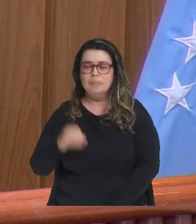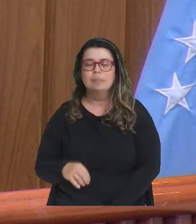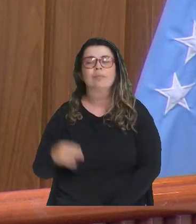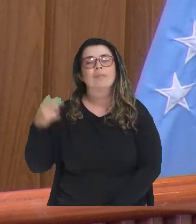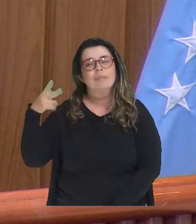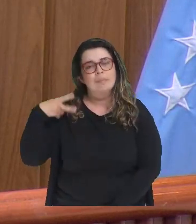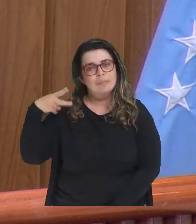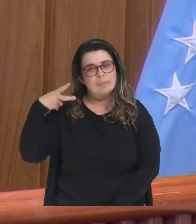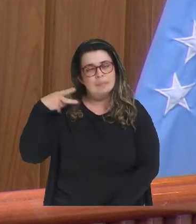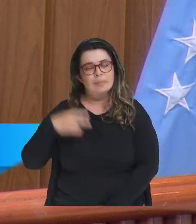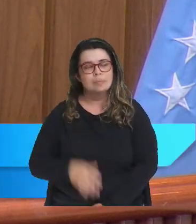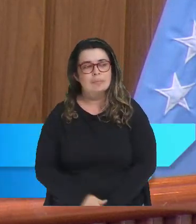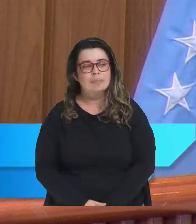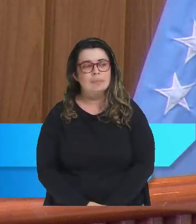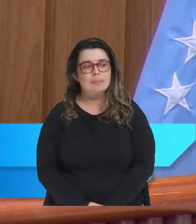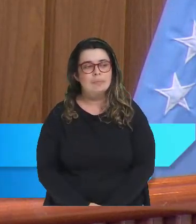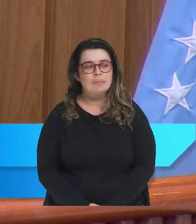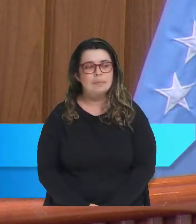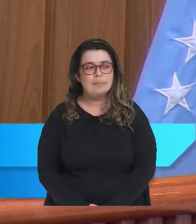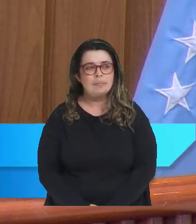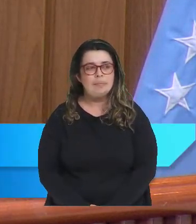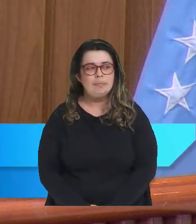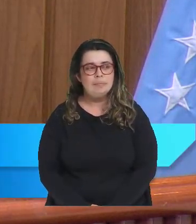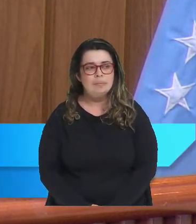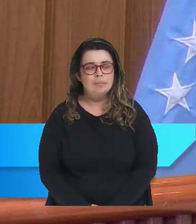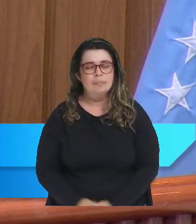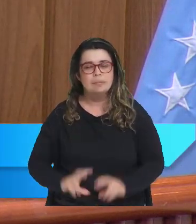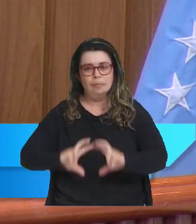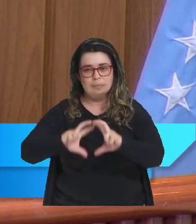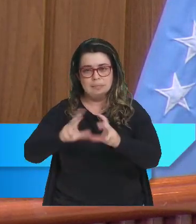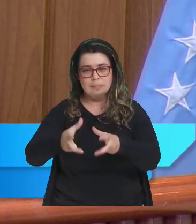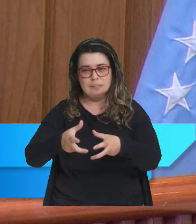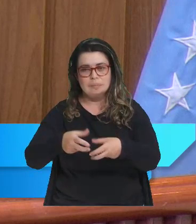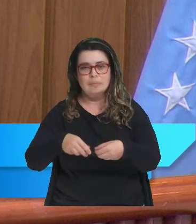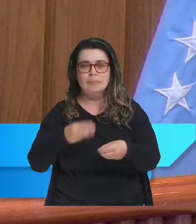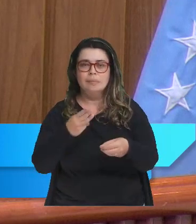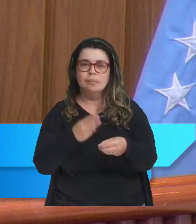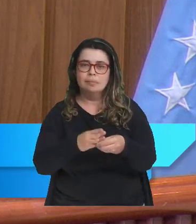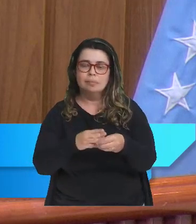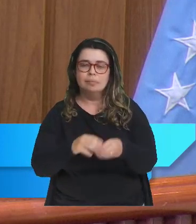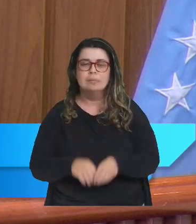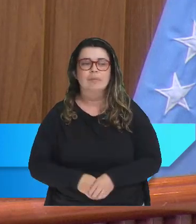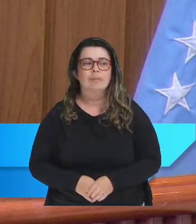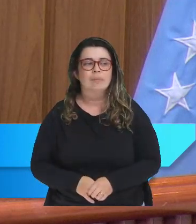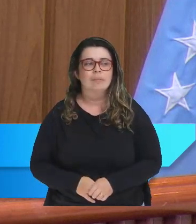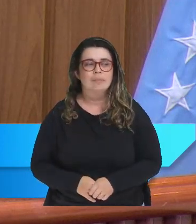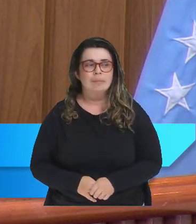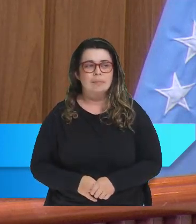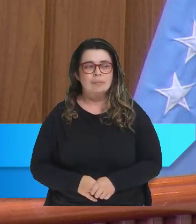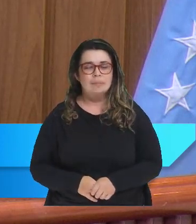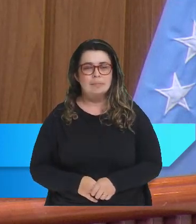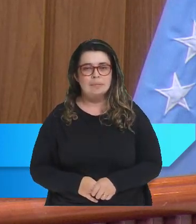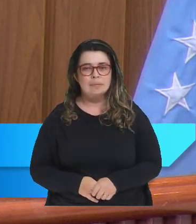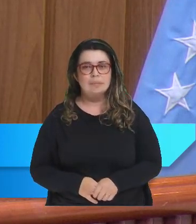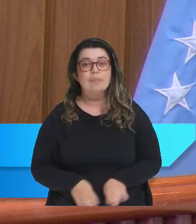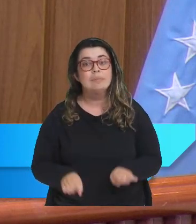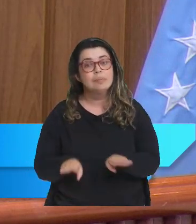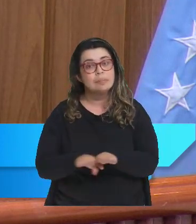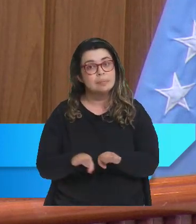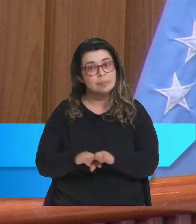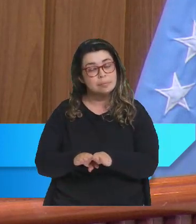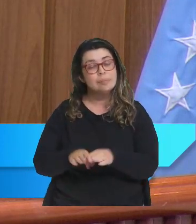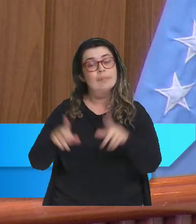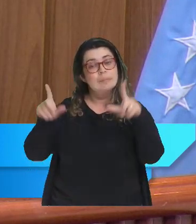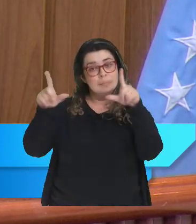vereadores dessa Câmara Municipal. E também quero cumprimentar aqueles que nos assistem através da